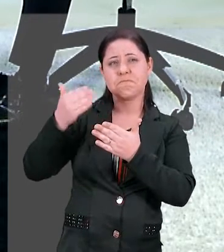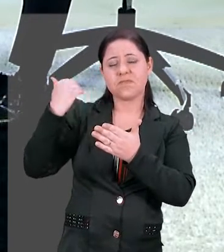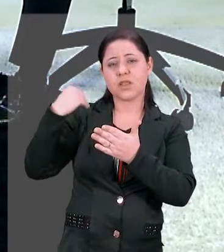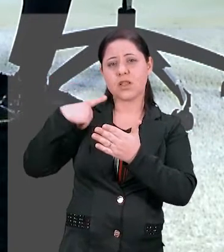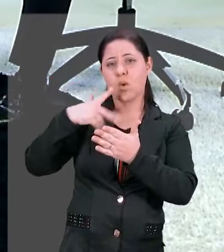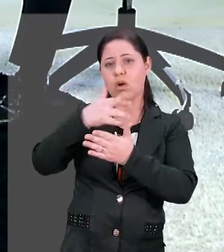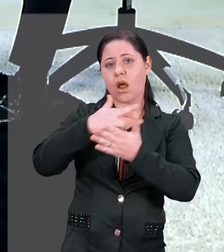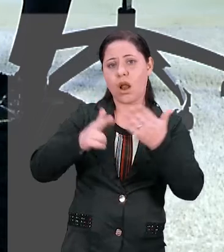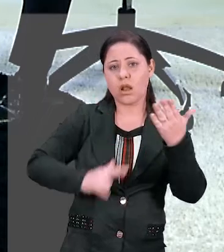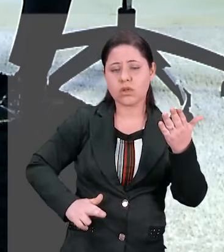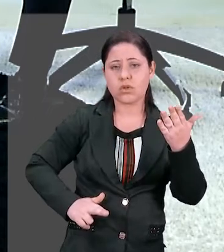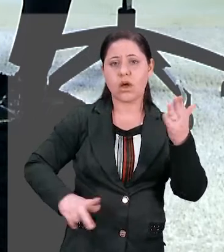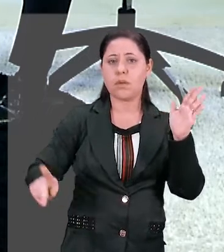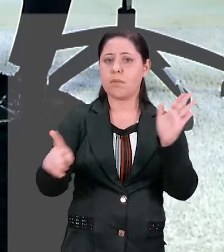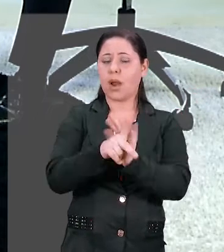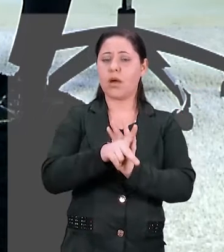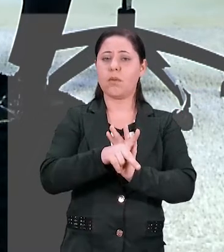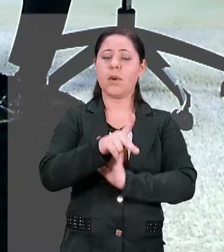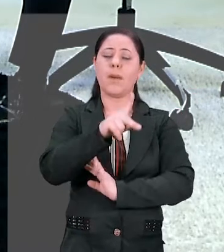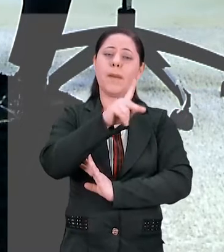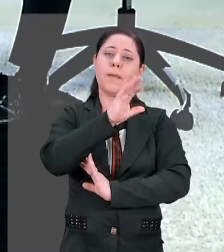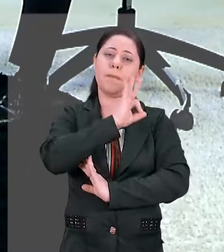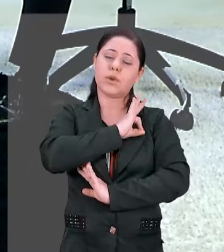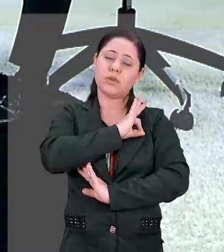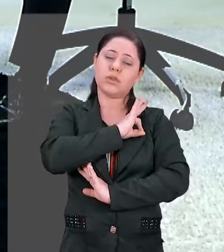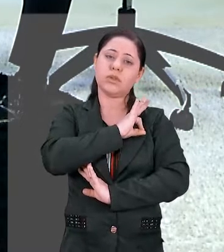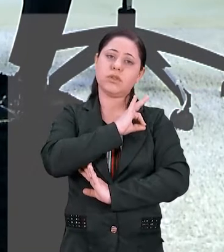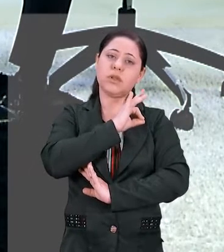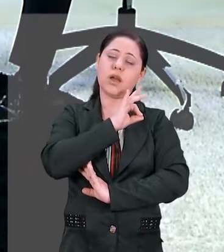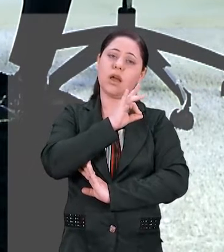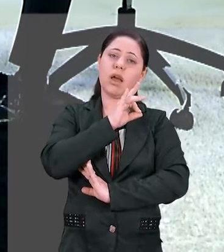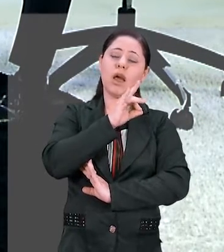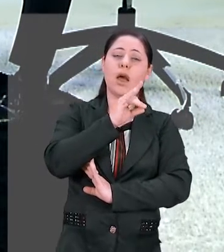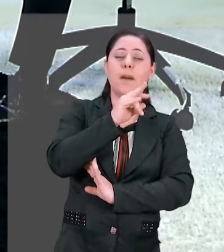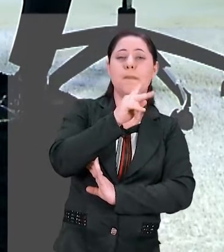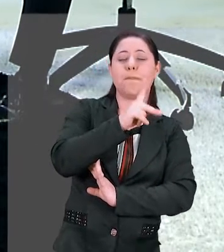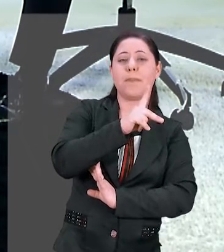nossa Polícia Militar Rodoviária, que desenvolveu